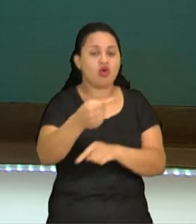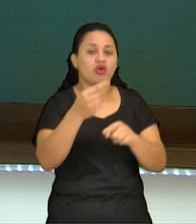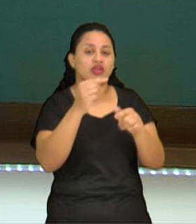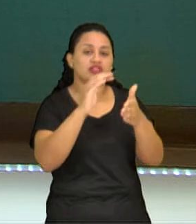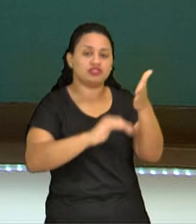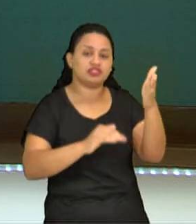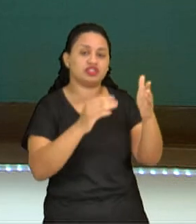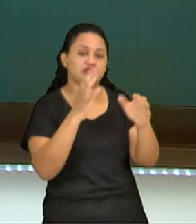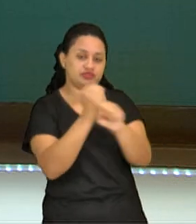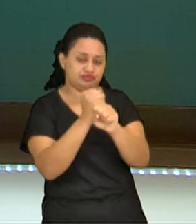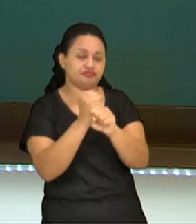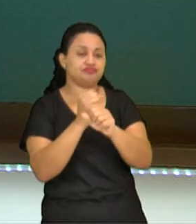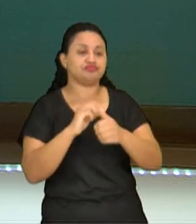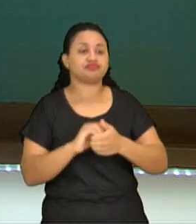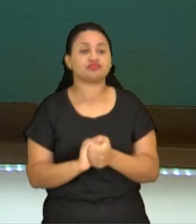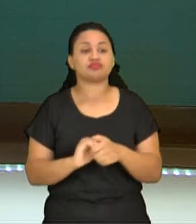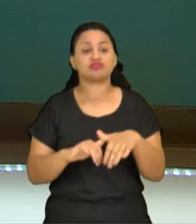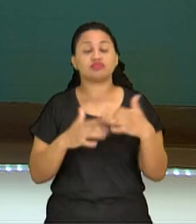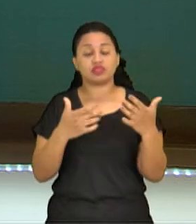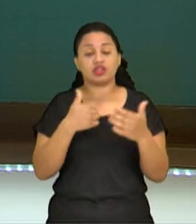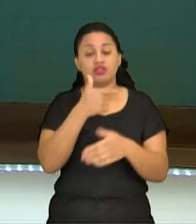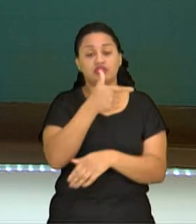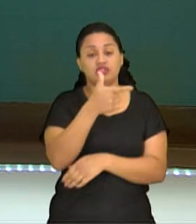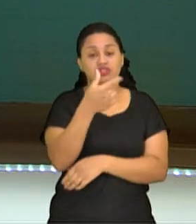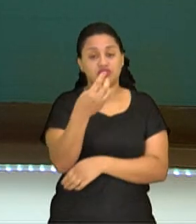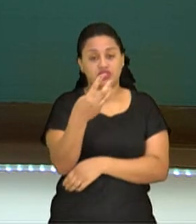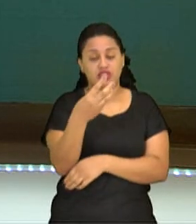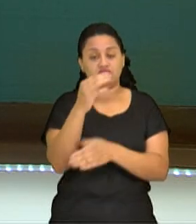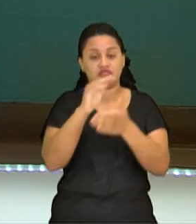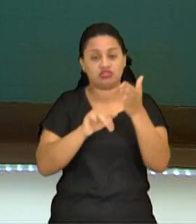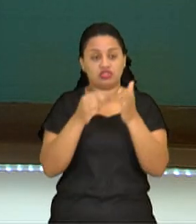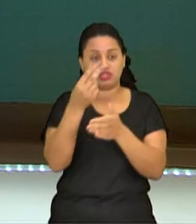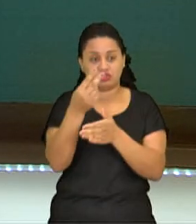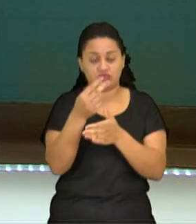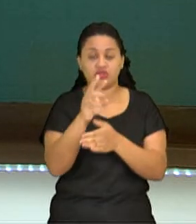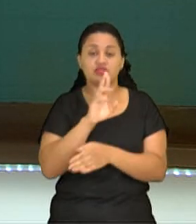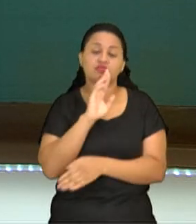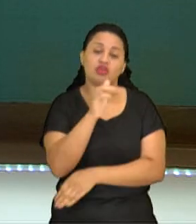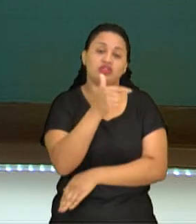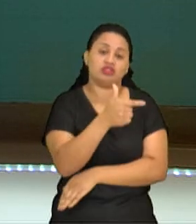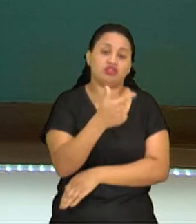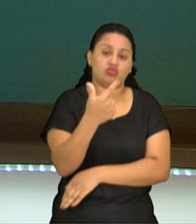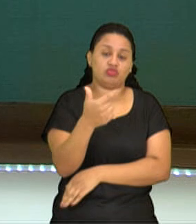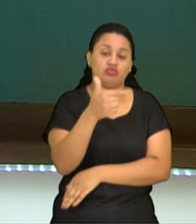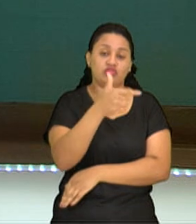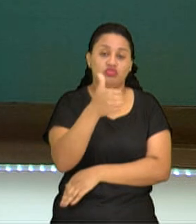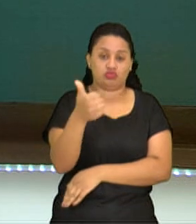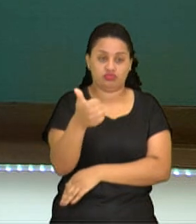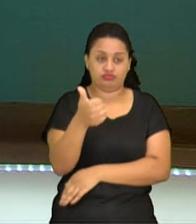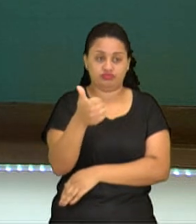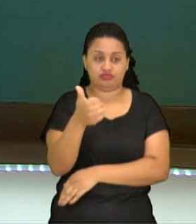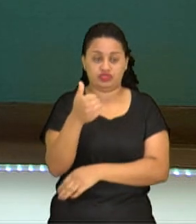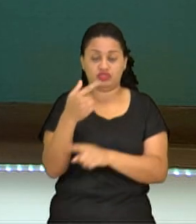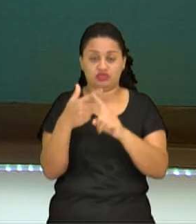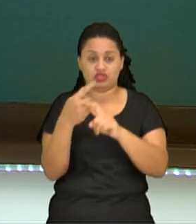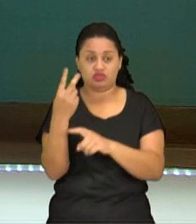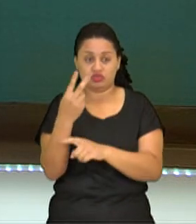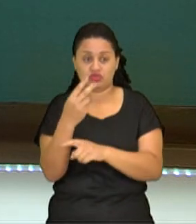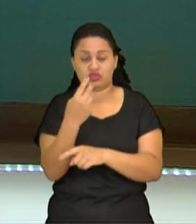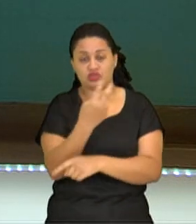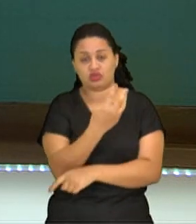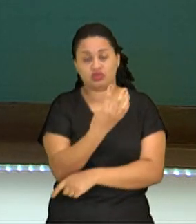primeiro a multiplicação. Então, olha aqui, ó. 23 menos 2, 21. 21 vezes 2,